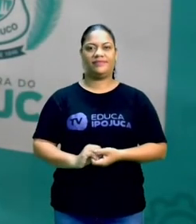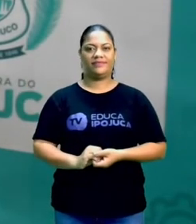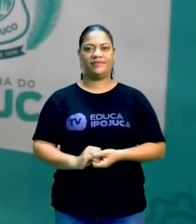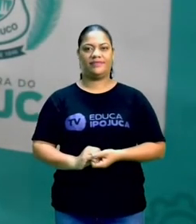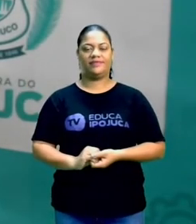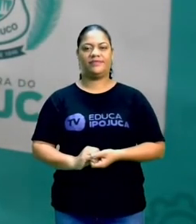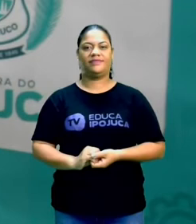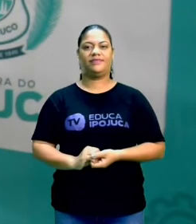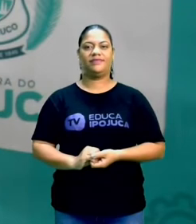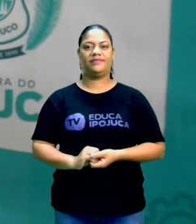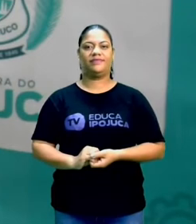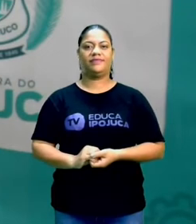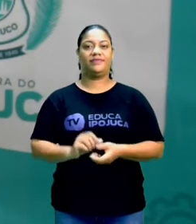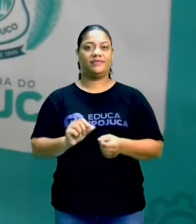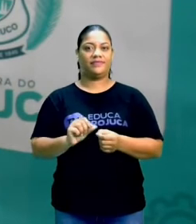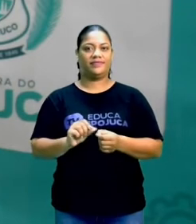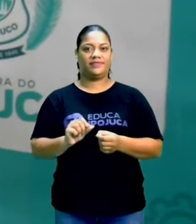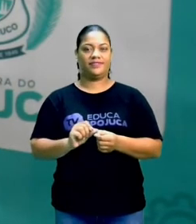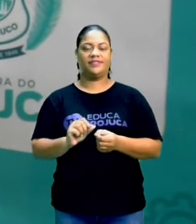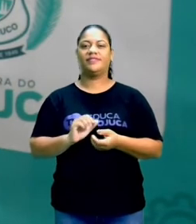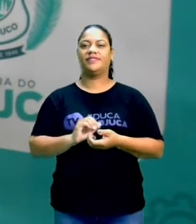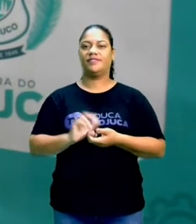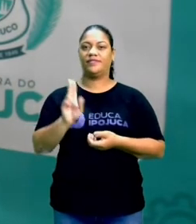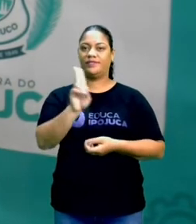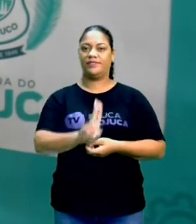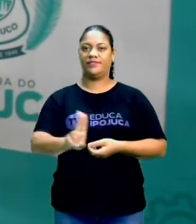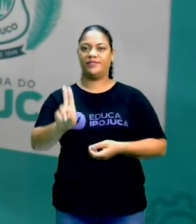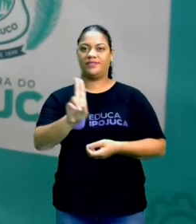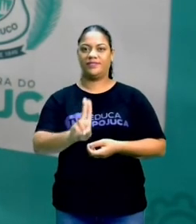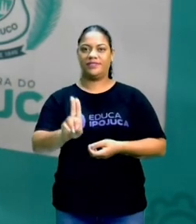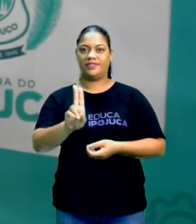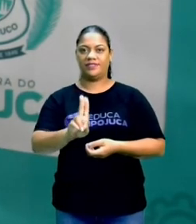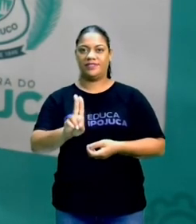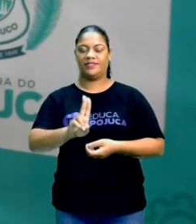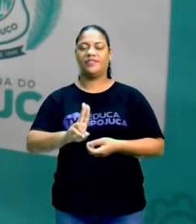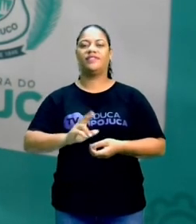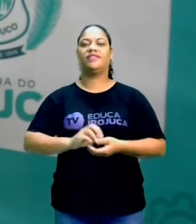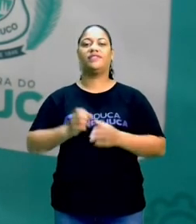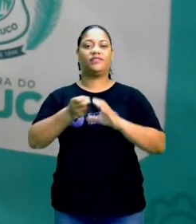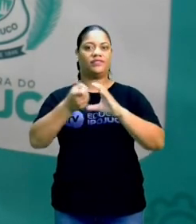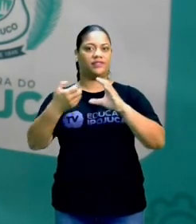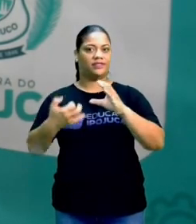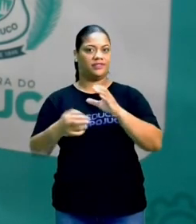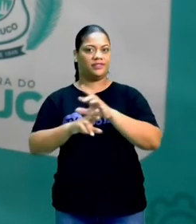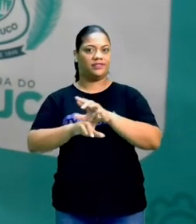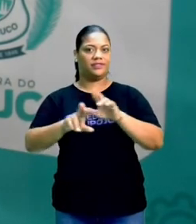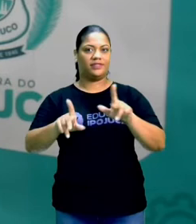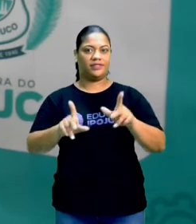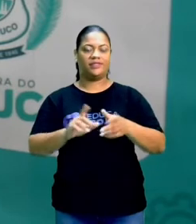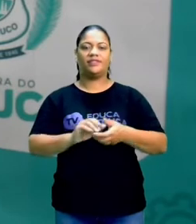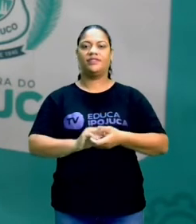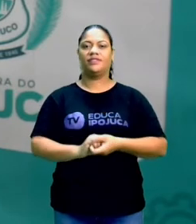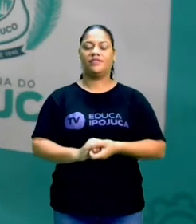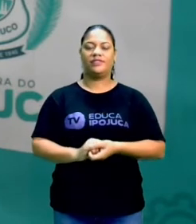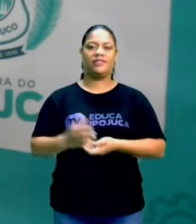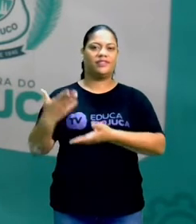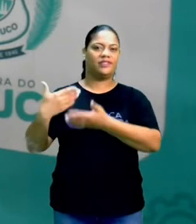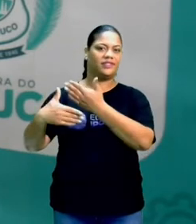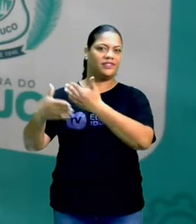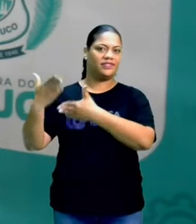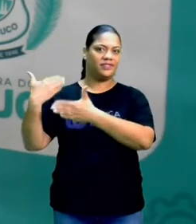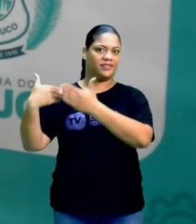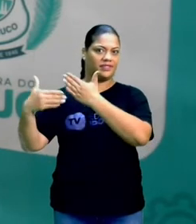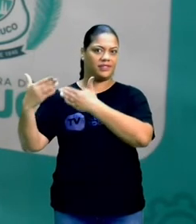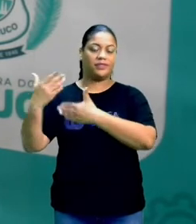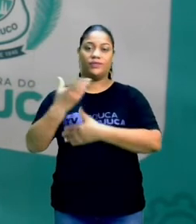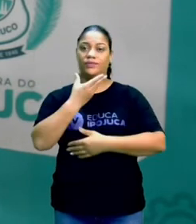já se foi constituído, né, a utilização dele dentro de outras configurações, claro, lá na Idade da Pedra, já quando